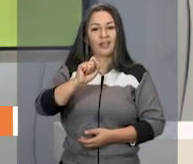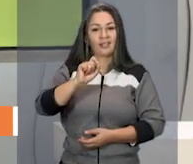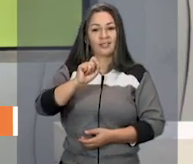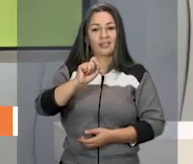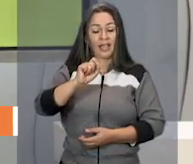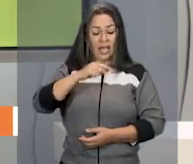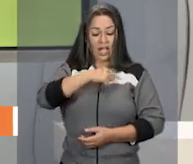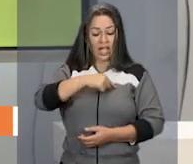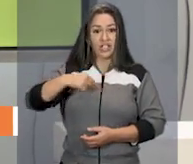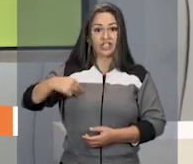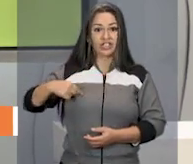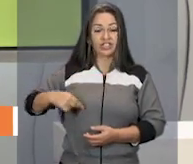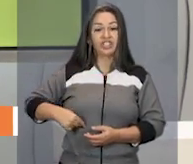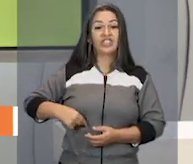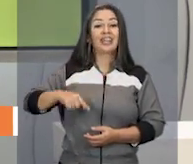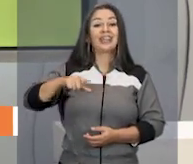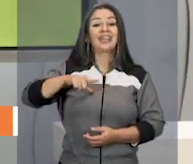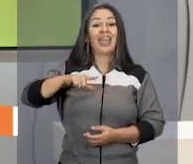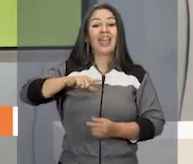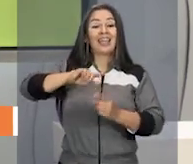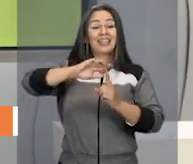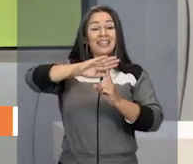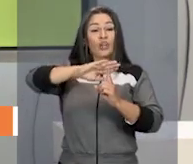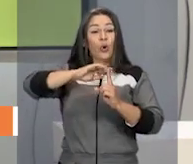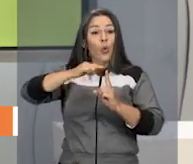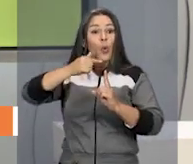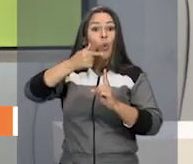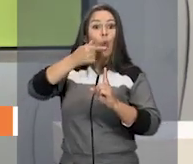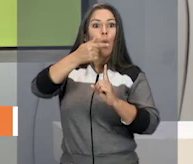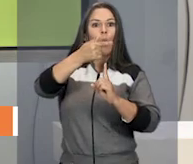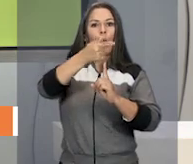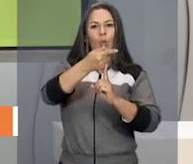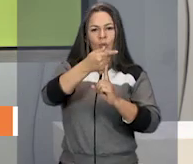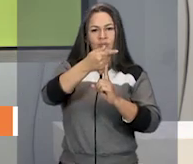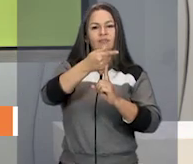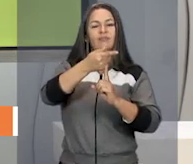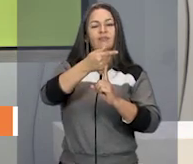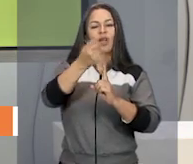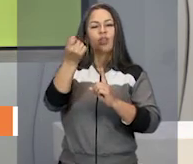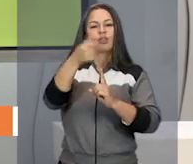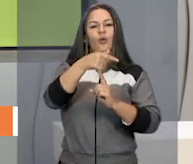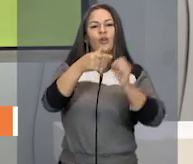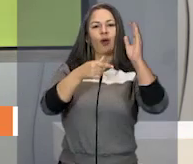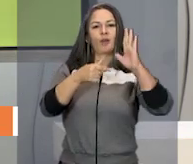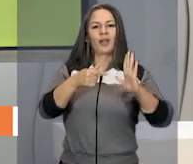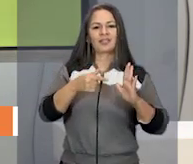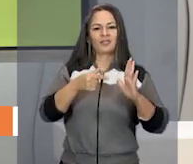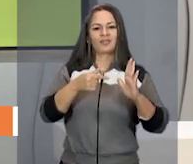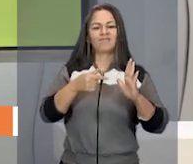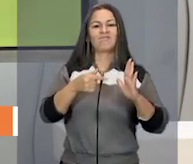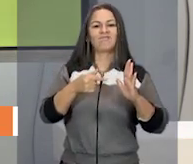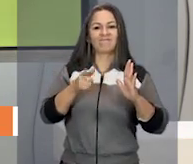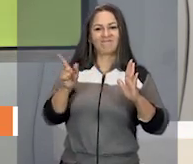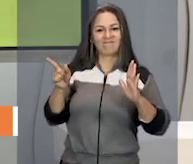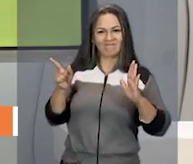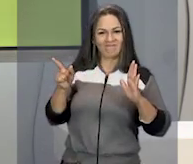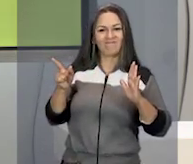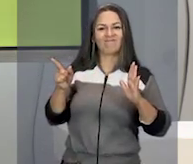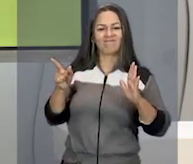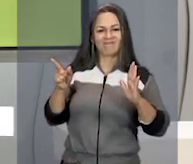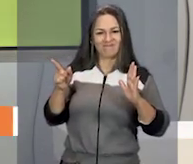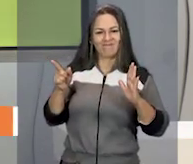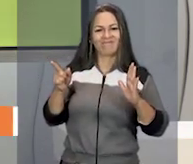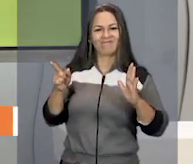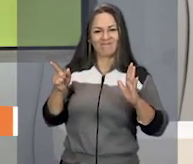mineiros, baianos, todas essas pessoas espalhadas pelo Brasil, já é a sexta maior população do mundo. A China tem equivalente a